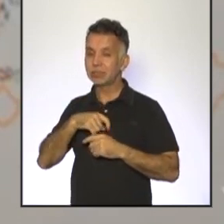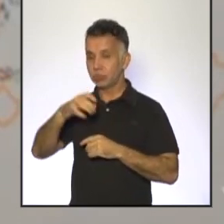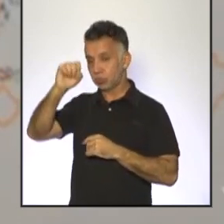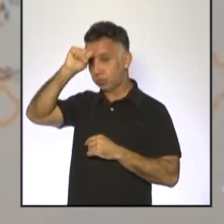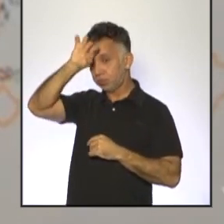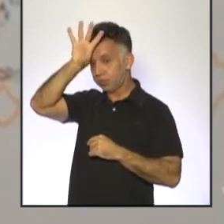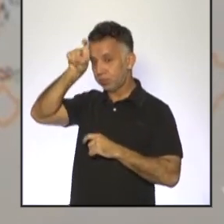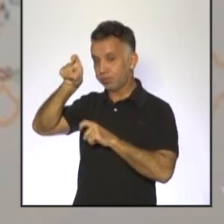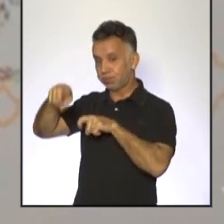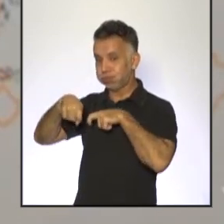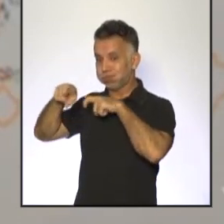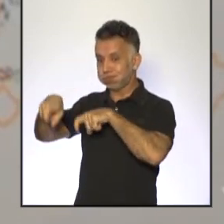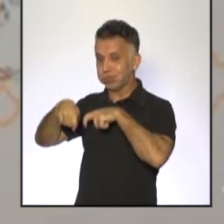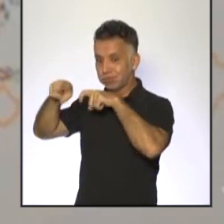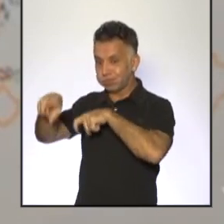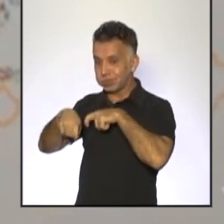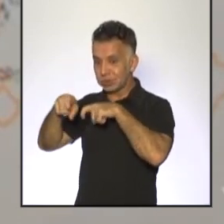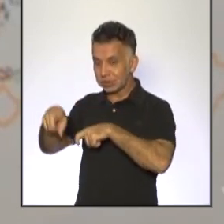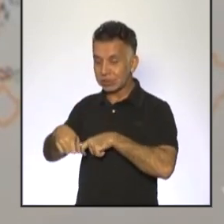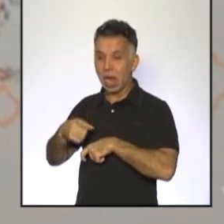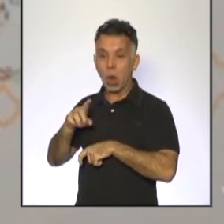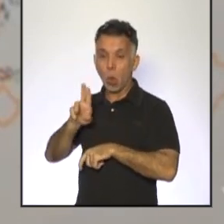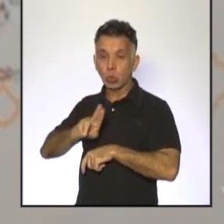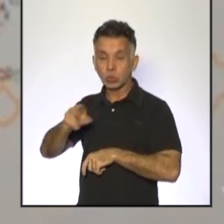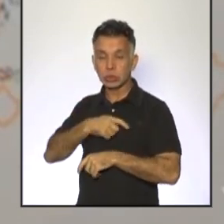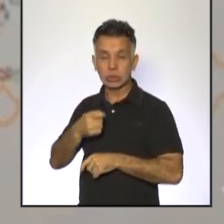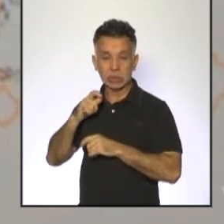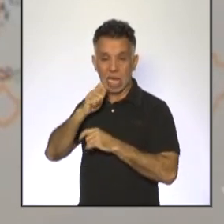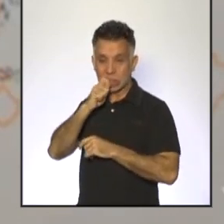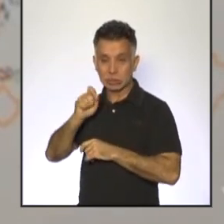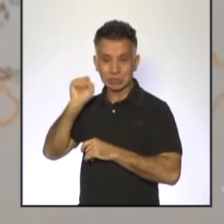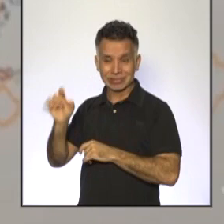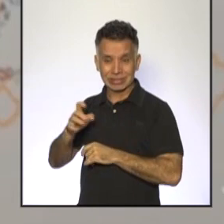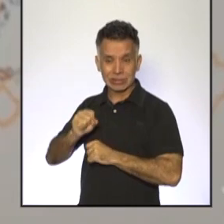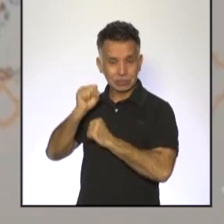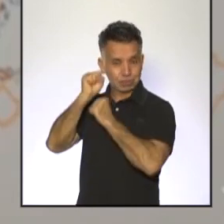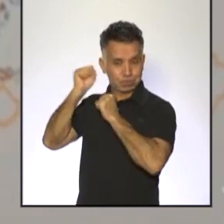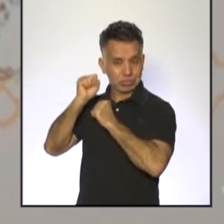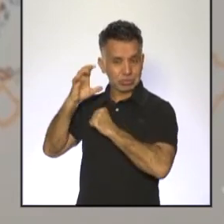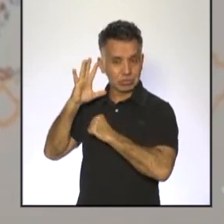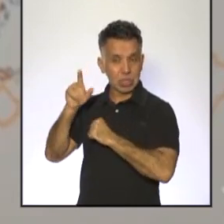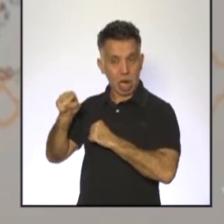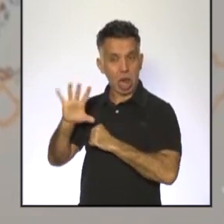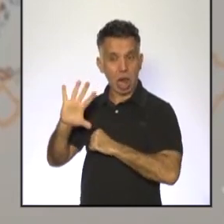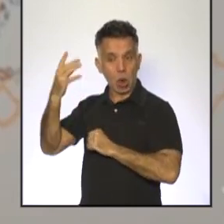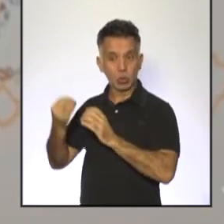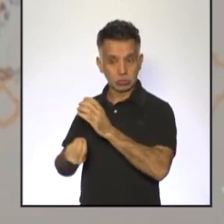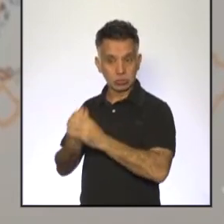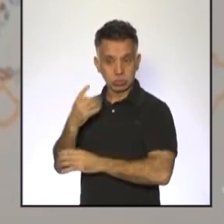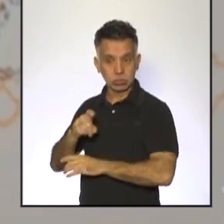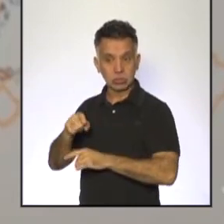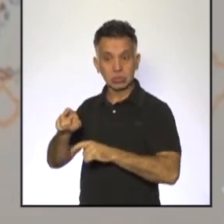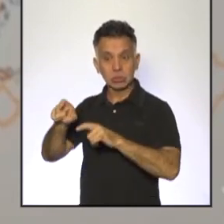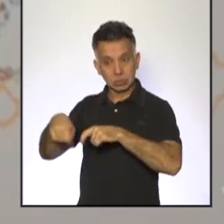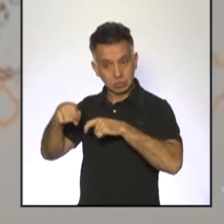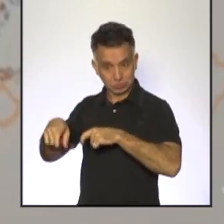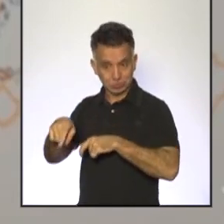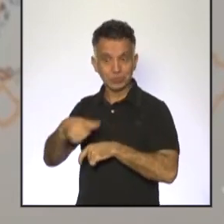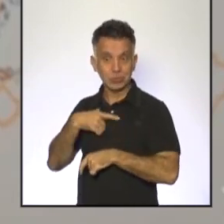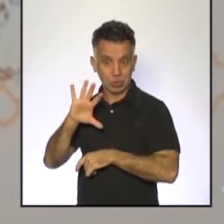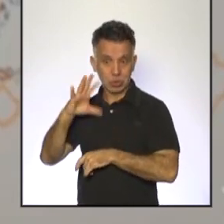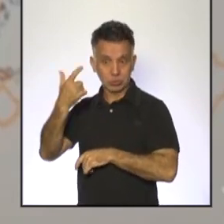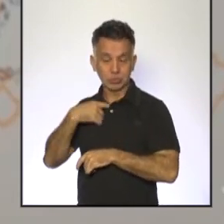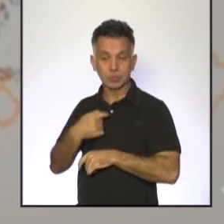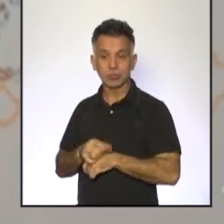mineração, utilização de explosivos em áreas de mineração, também responsável por gerar terremoto. Quinto fator